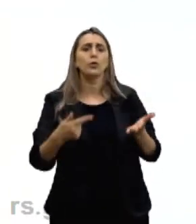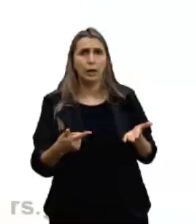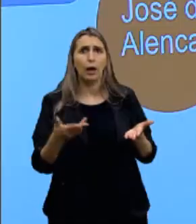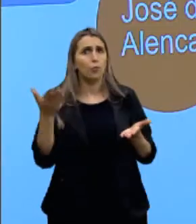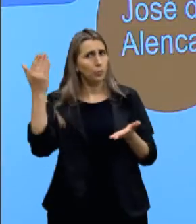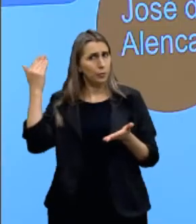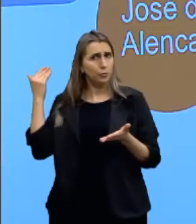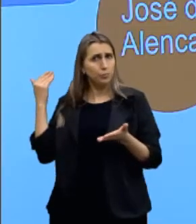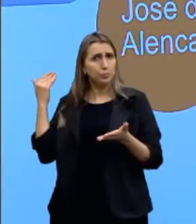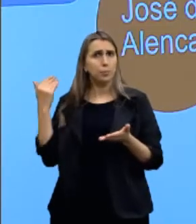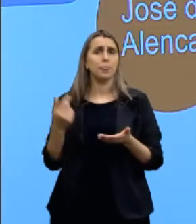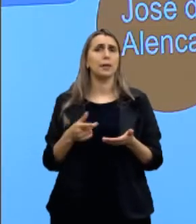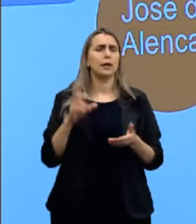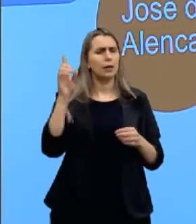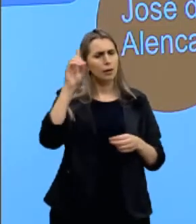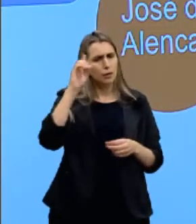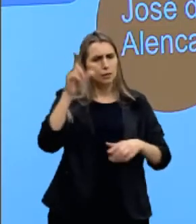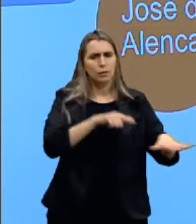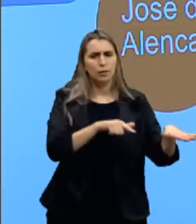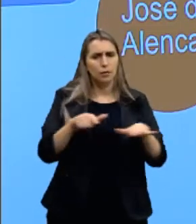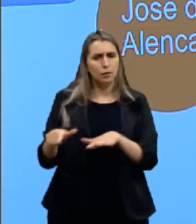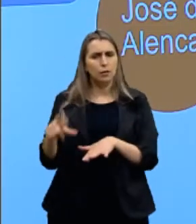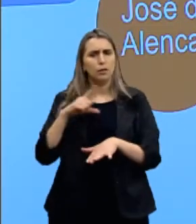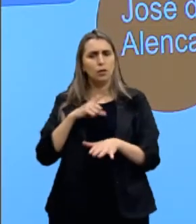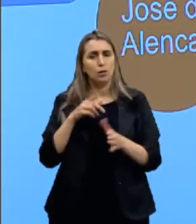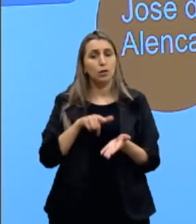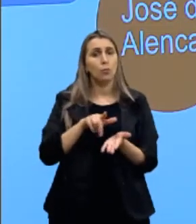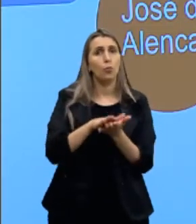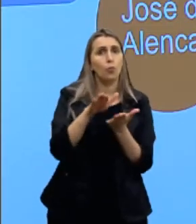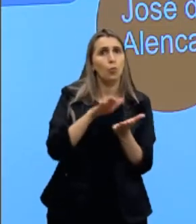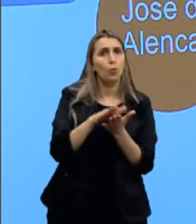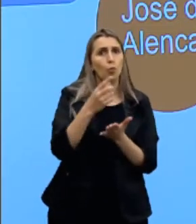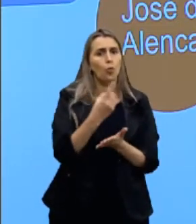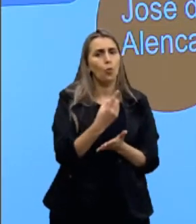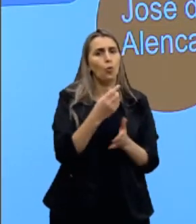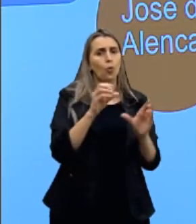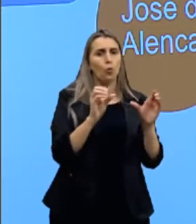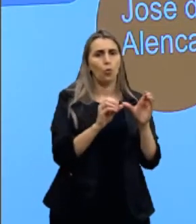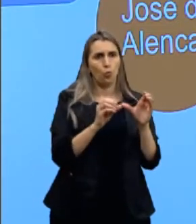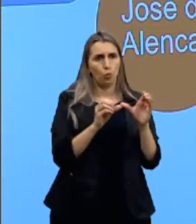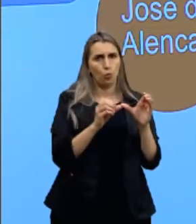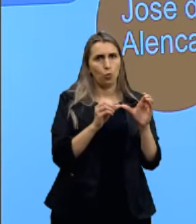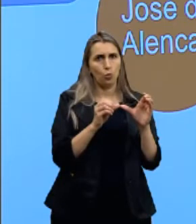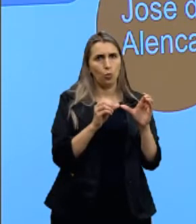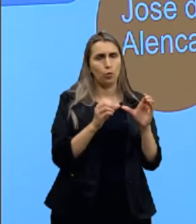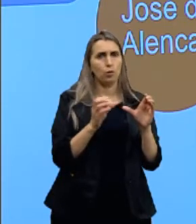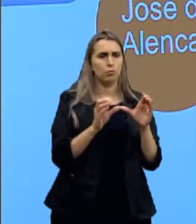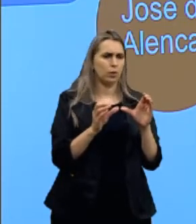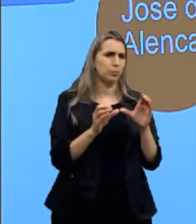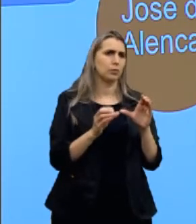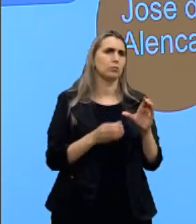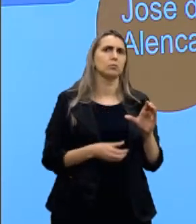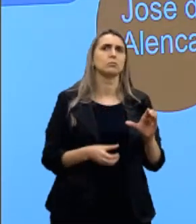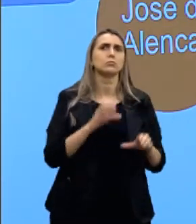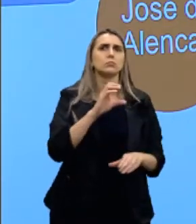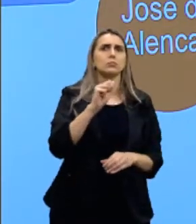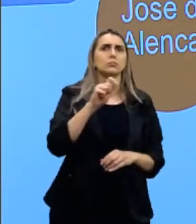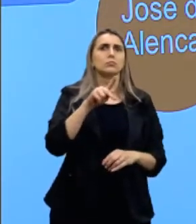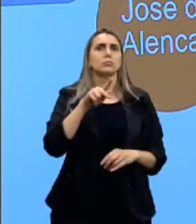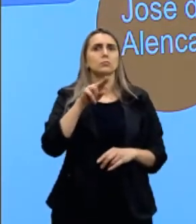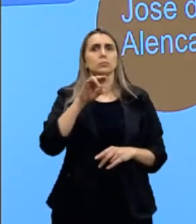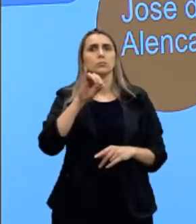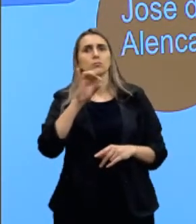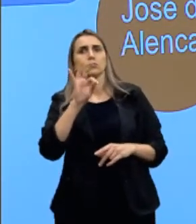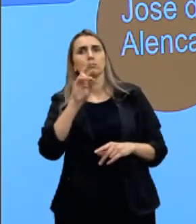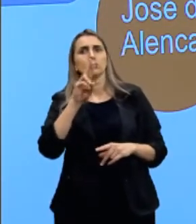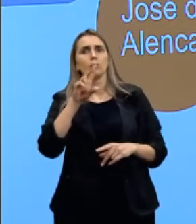época então em cada dia da semana saia um capítulo do romance tá legal E aí galera